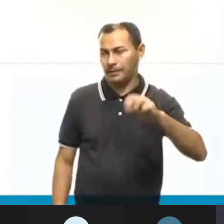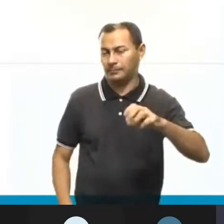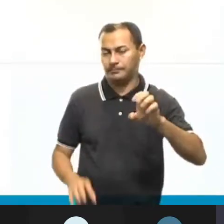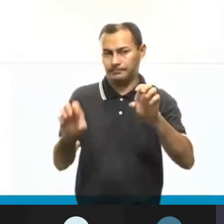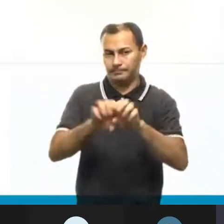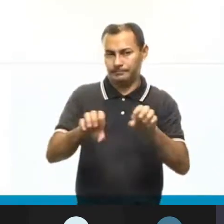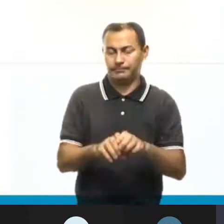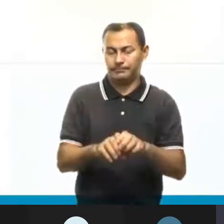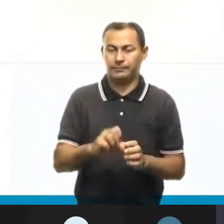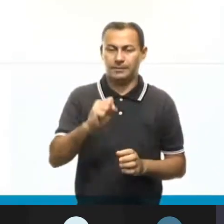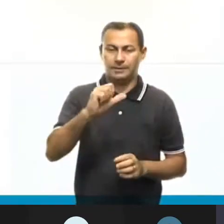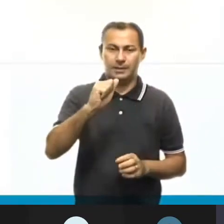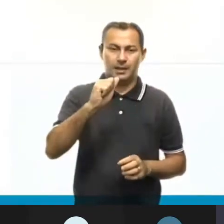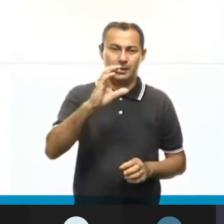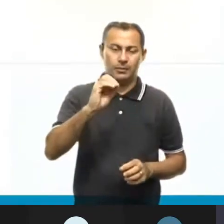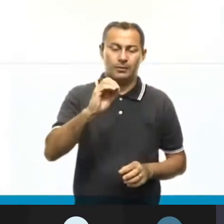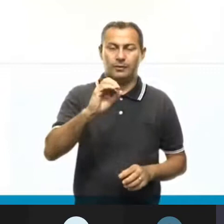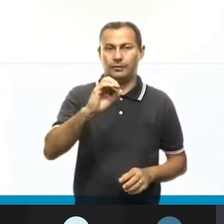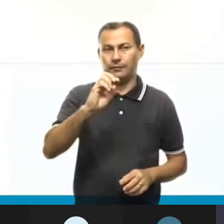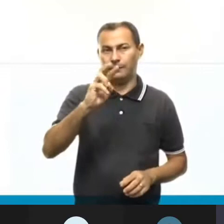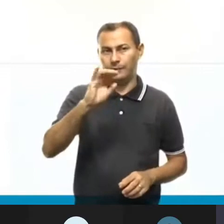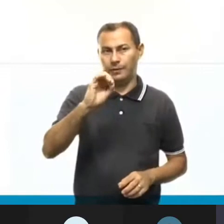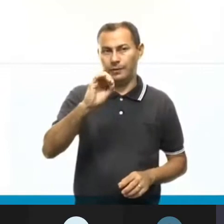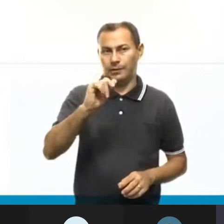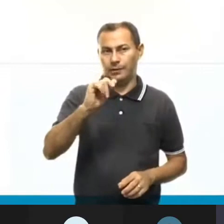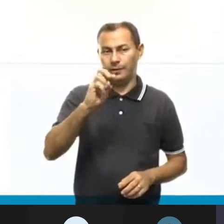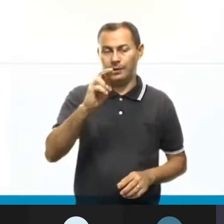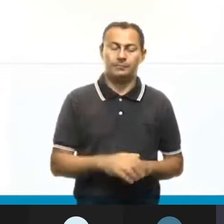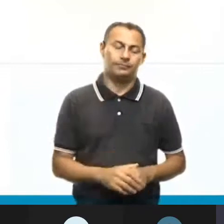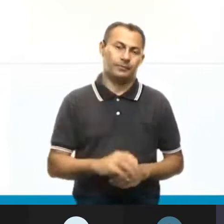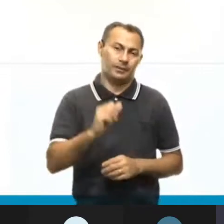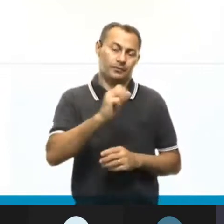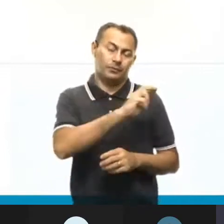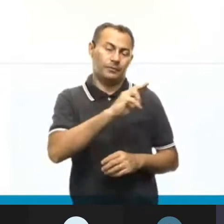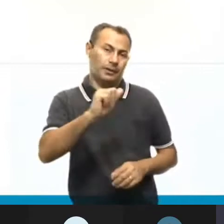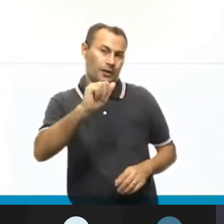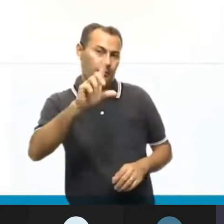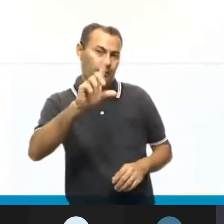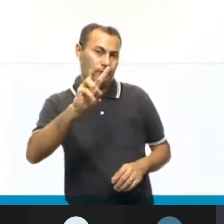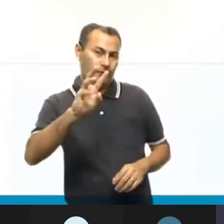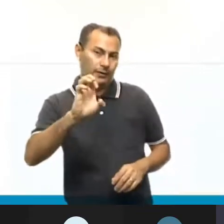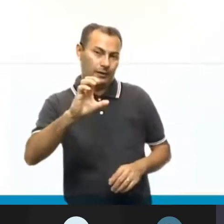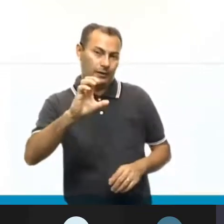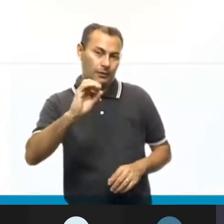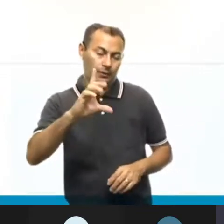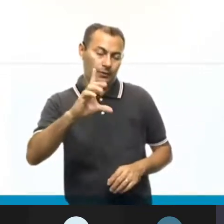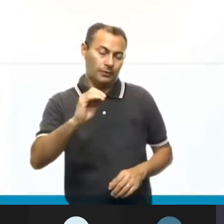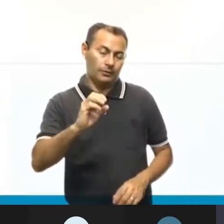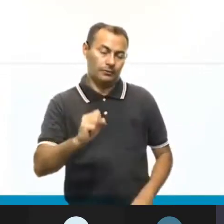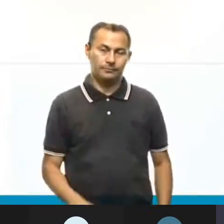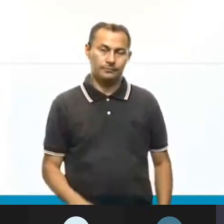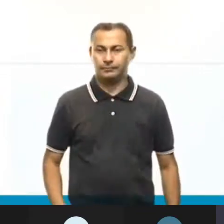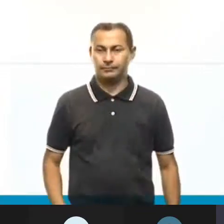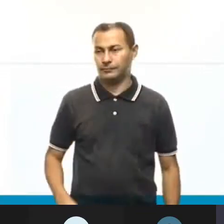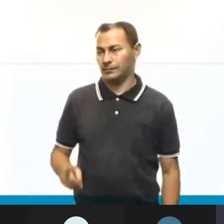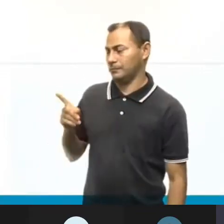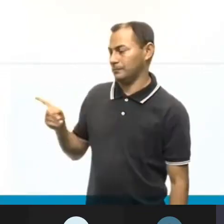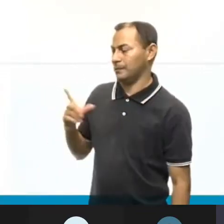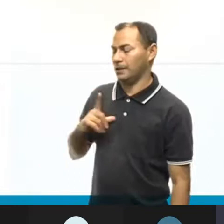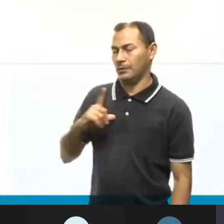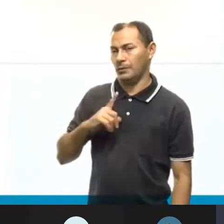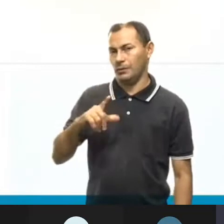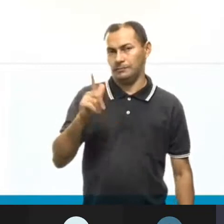essa estrutura é um saco alveolar. Isso aqui, ó, é um alvéolo, tá? Isso é um alvéolo. Aqui, ó, nós